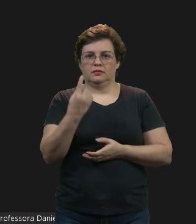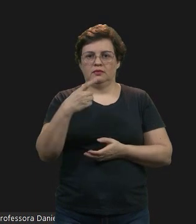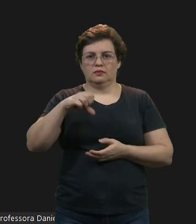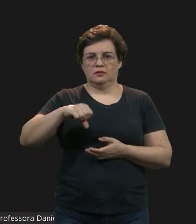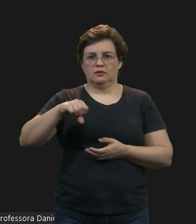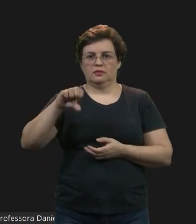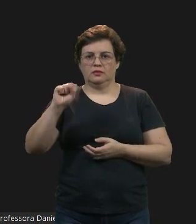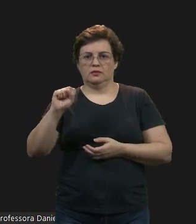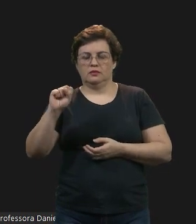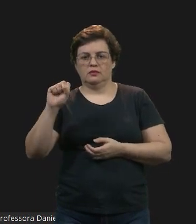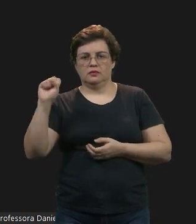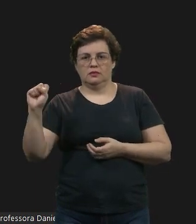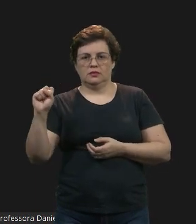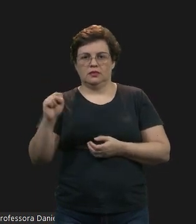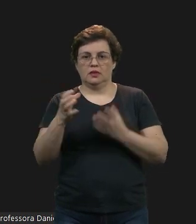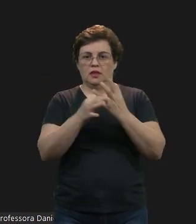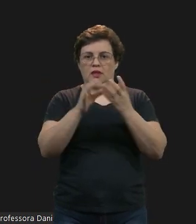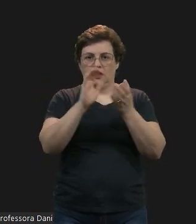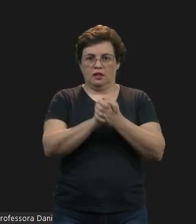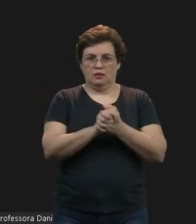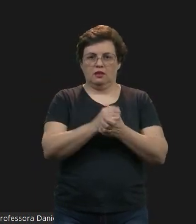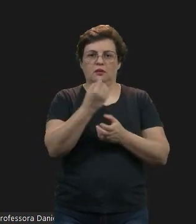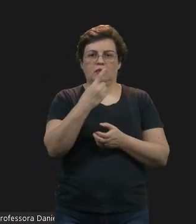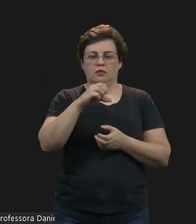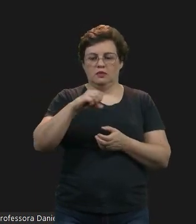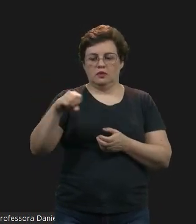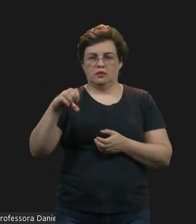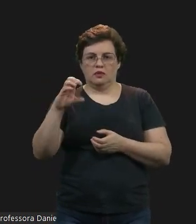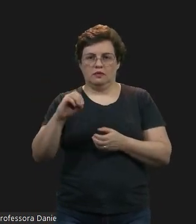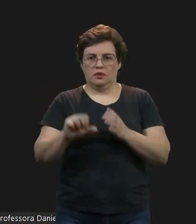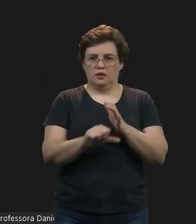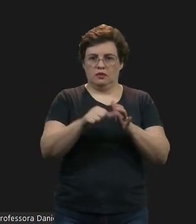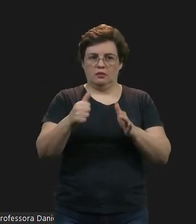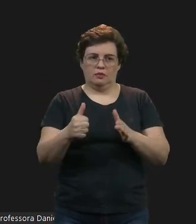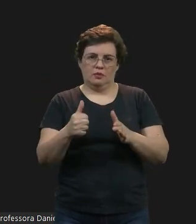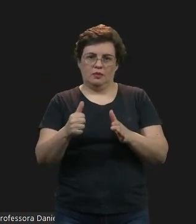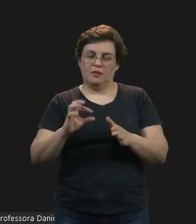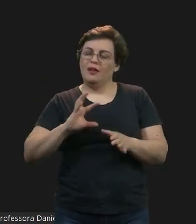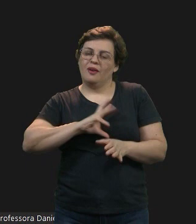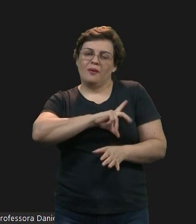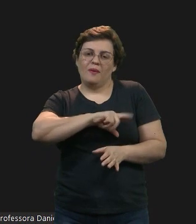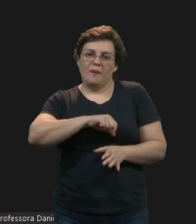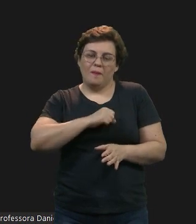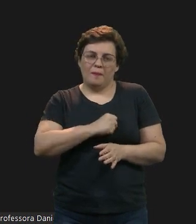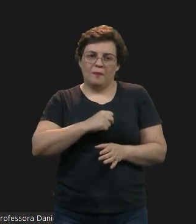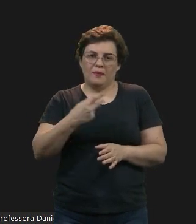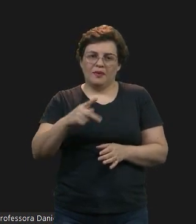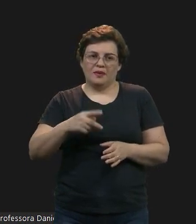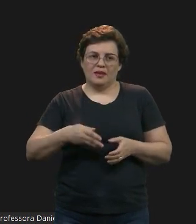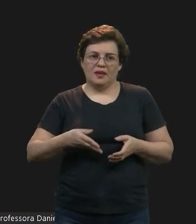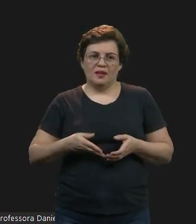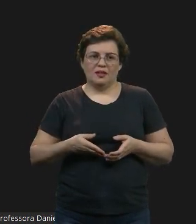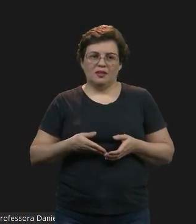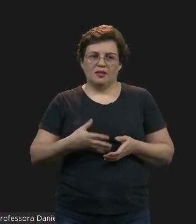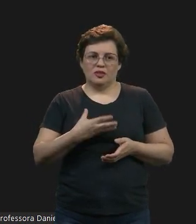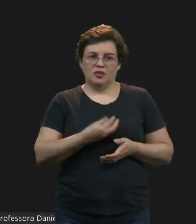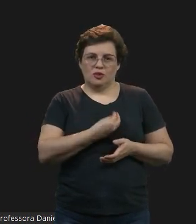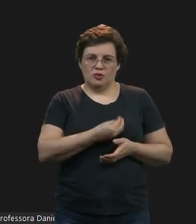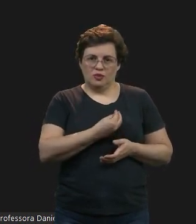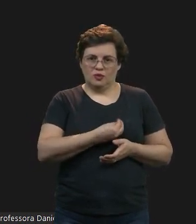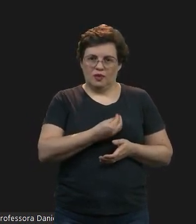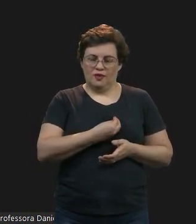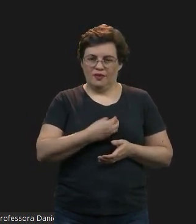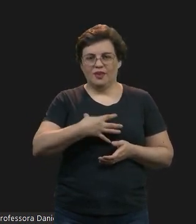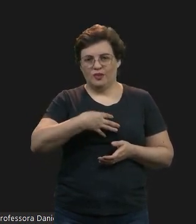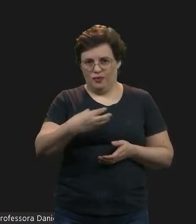1988, casou-se. No ano de 1990, nasceu o primeiro amor da sua vida, Célio José da Silva Neto, que não seguiu os passos do